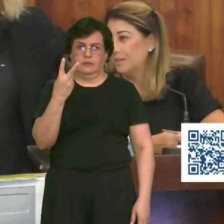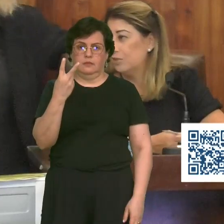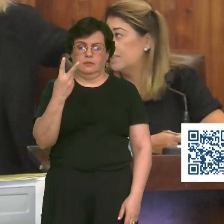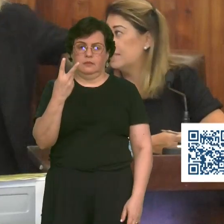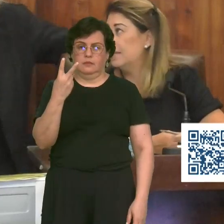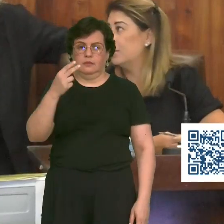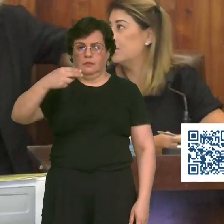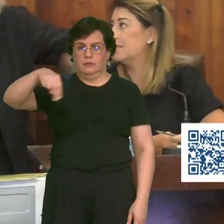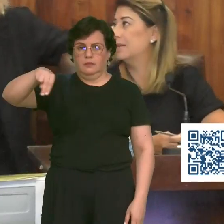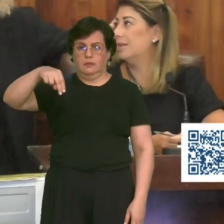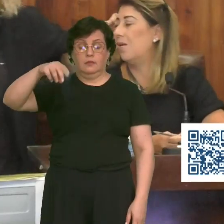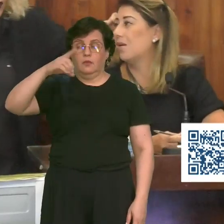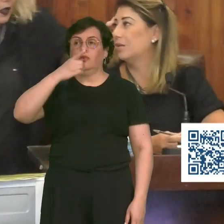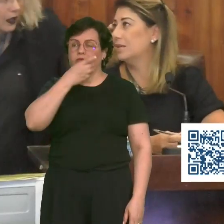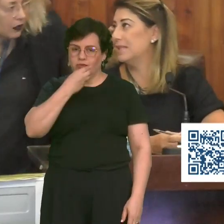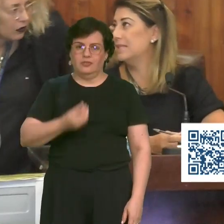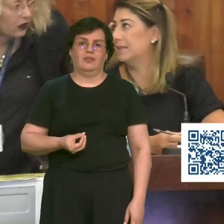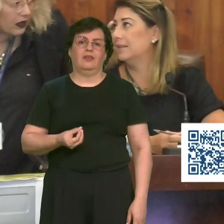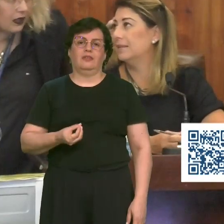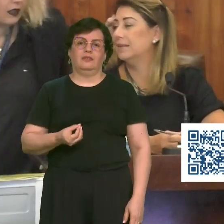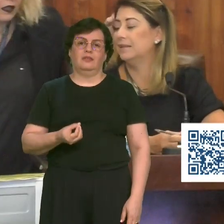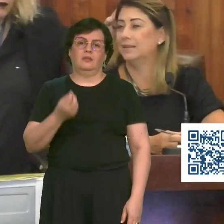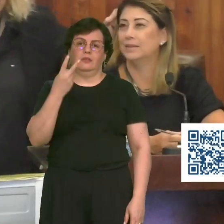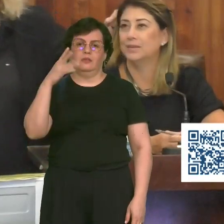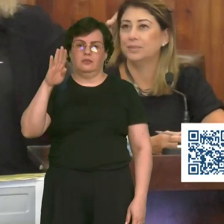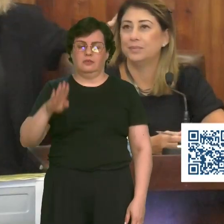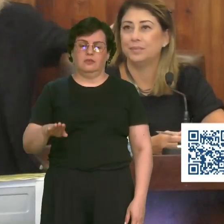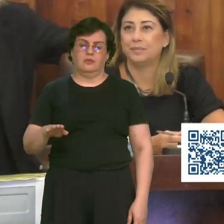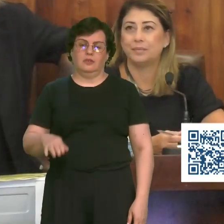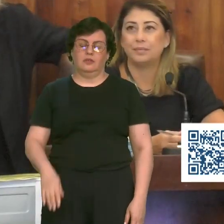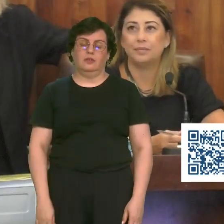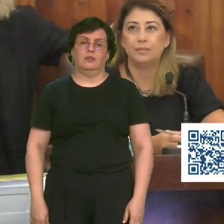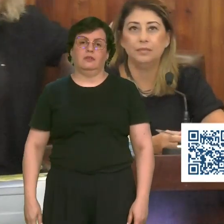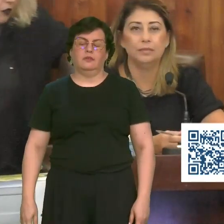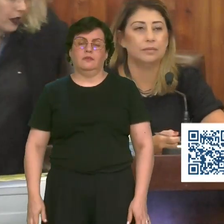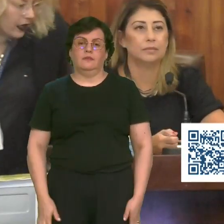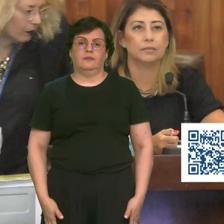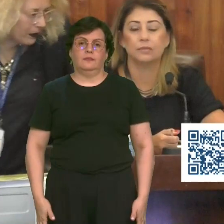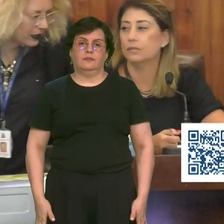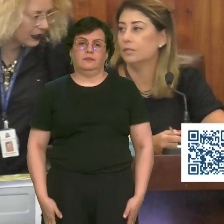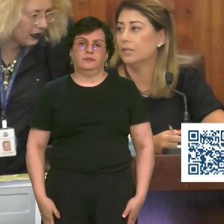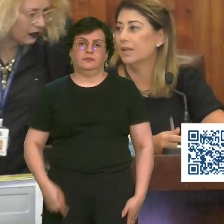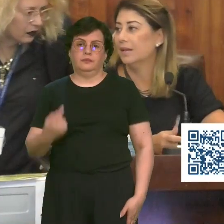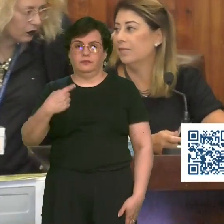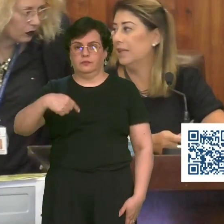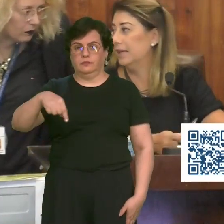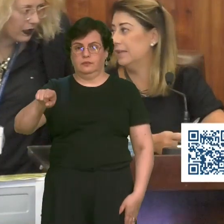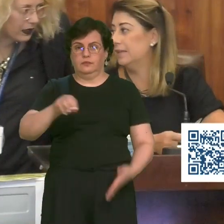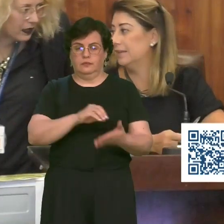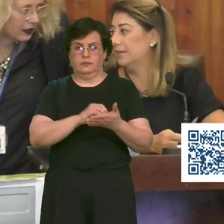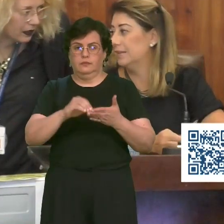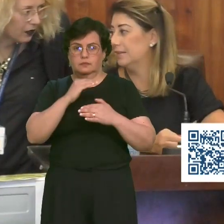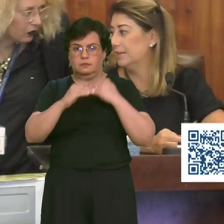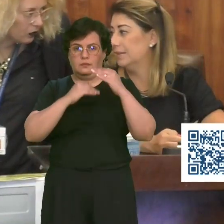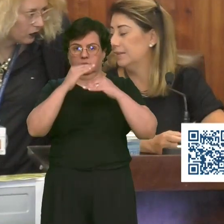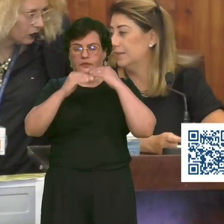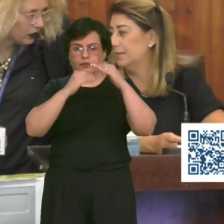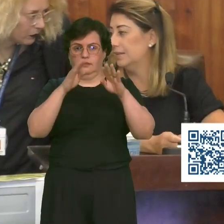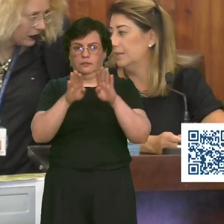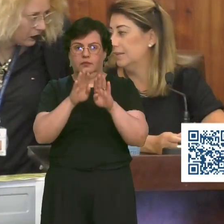Retorno dia 2 de dezembro às 14 horas local Secretaria de desenvolvimento e